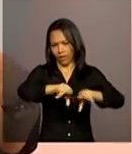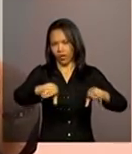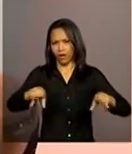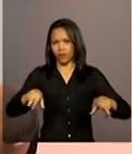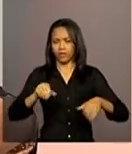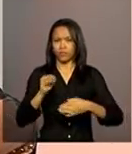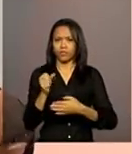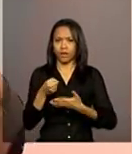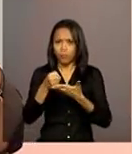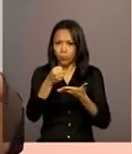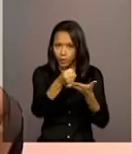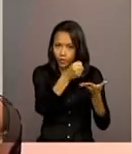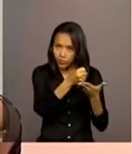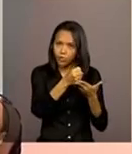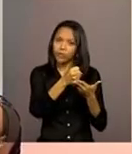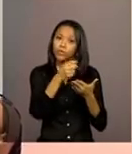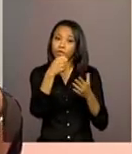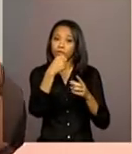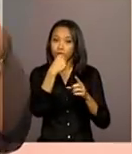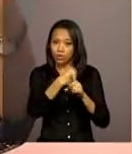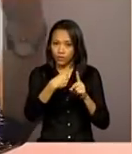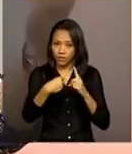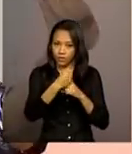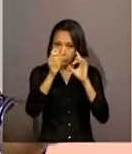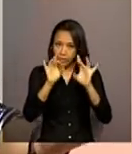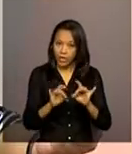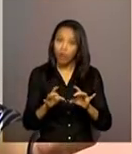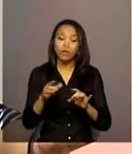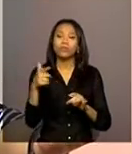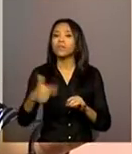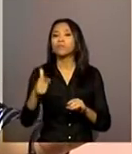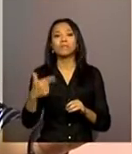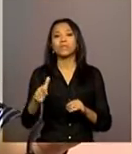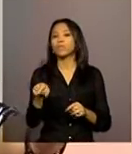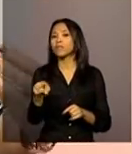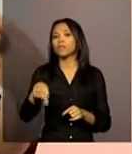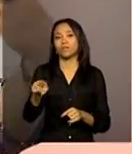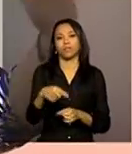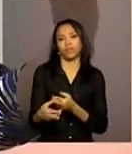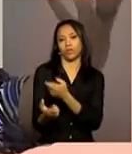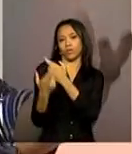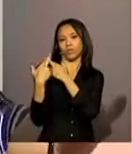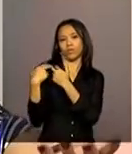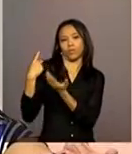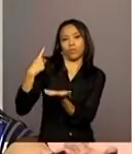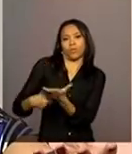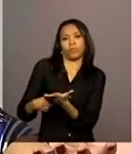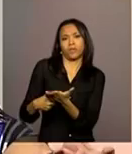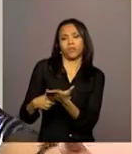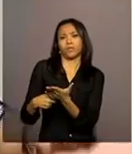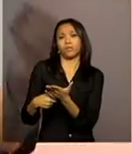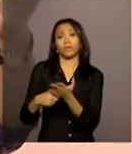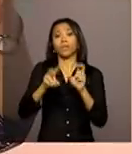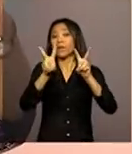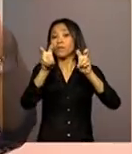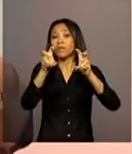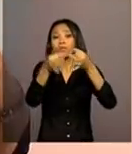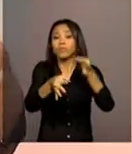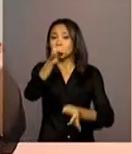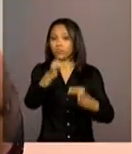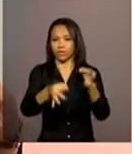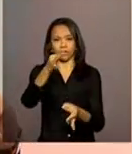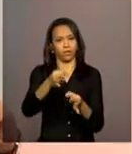e especial não se responsabilizam eh pelas questões do Judiciário não